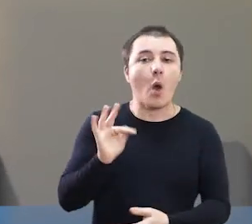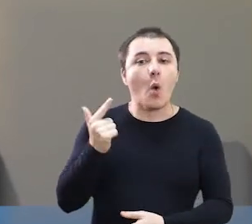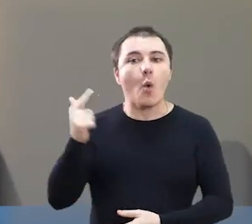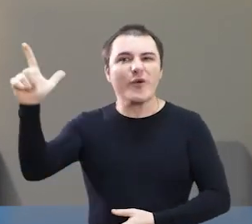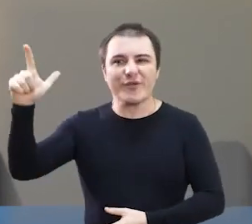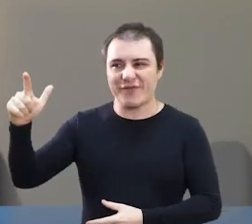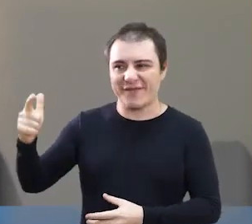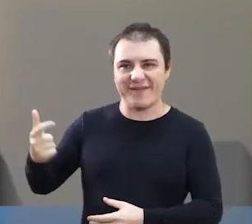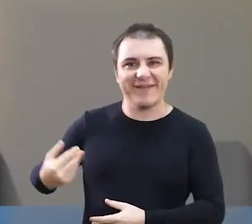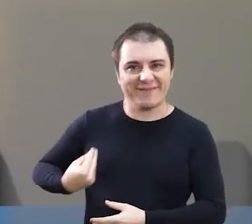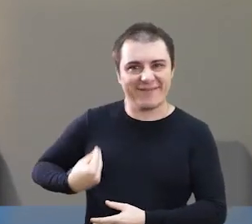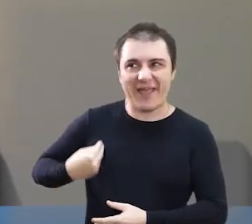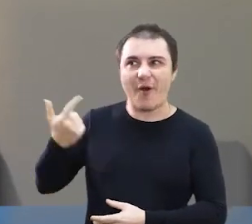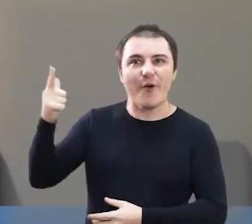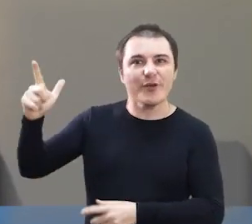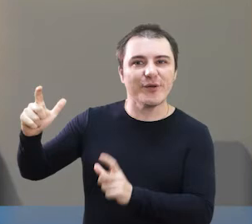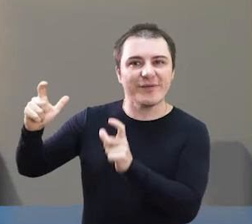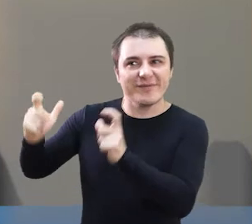plano, né,